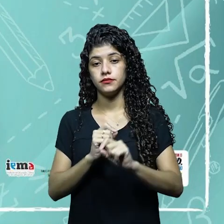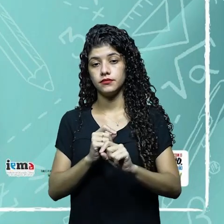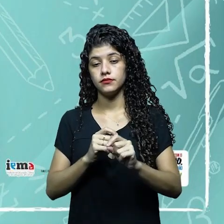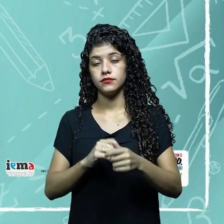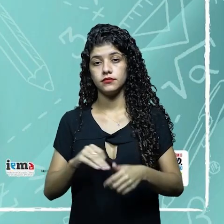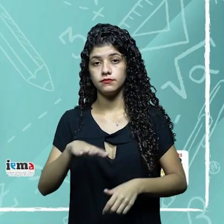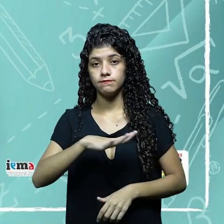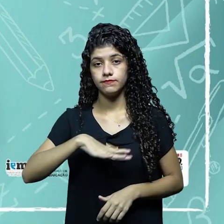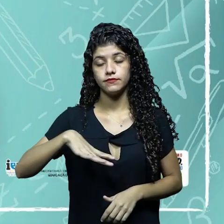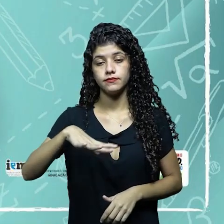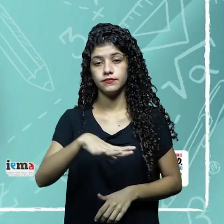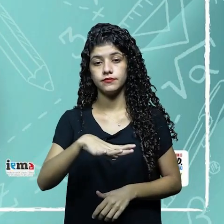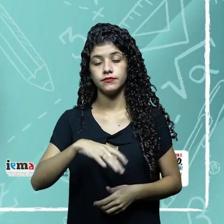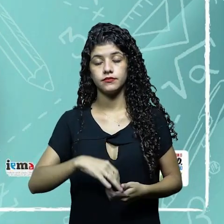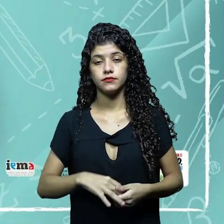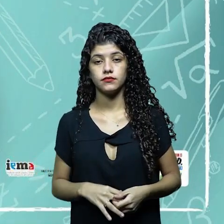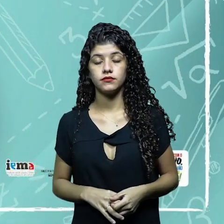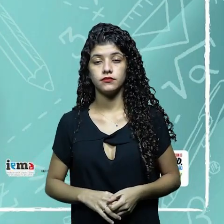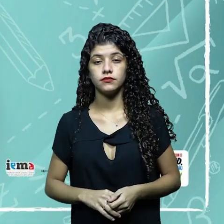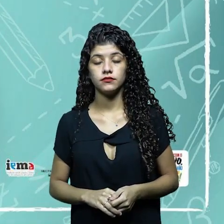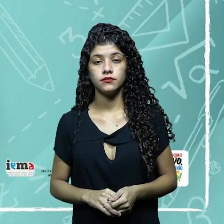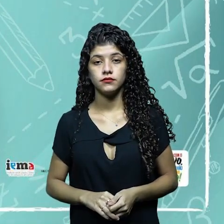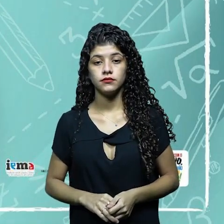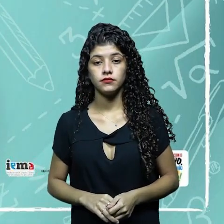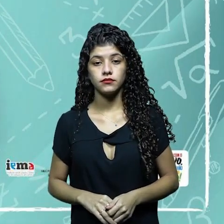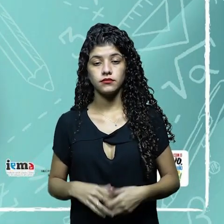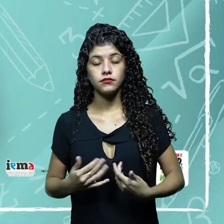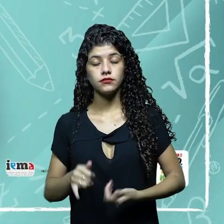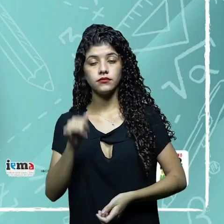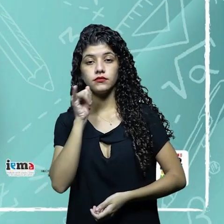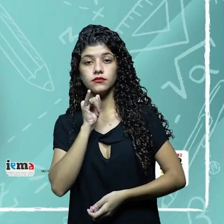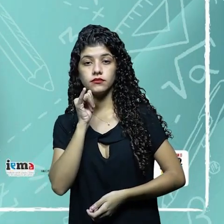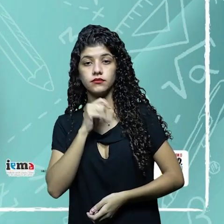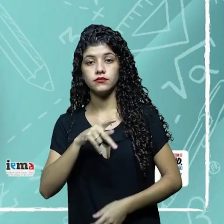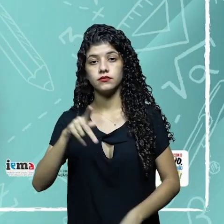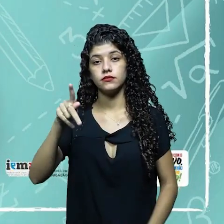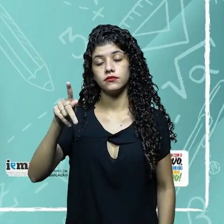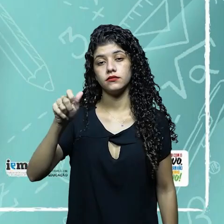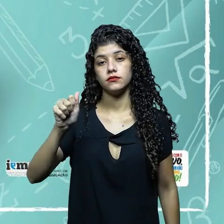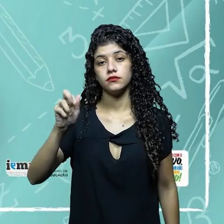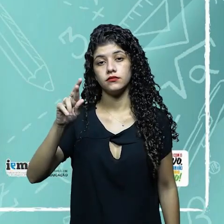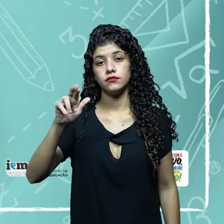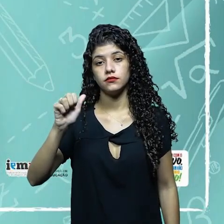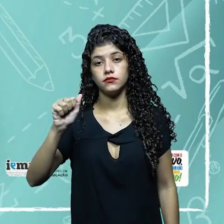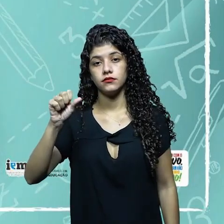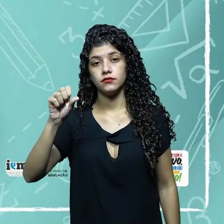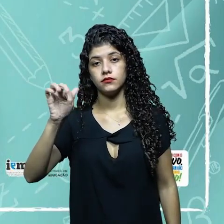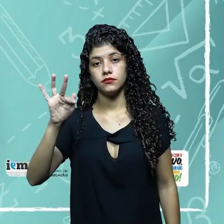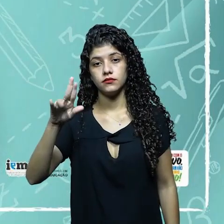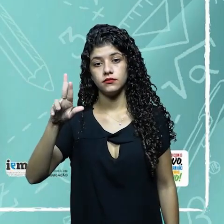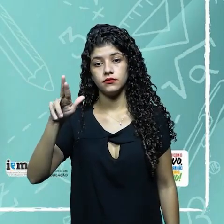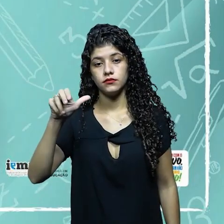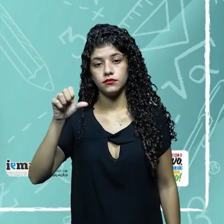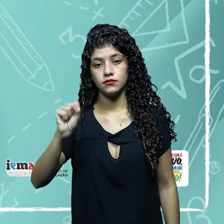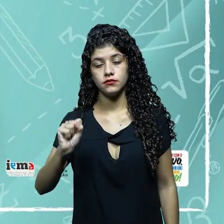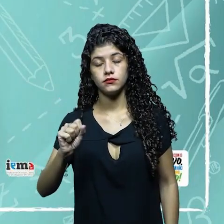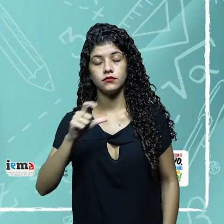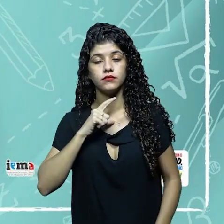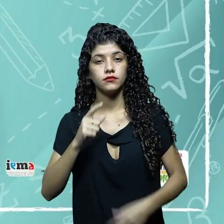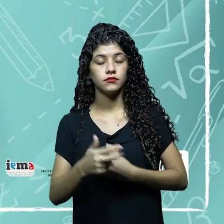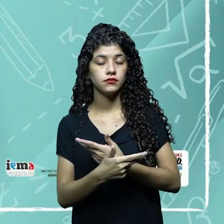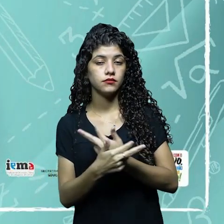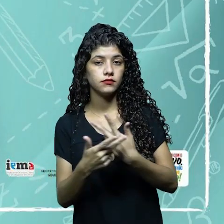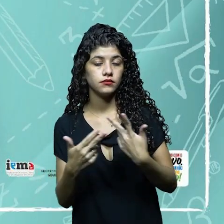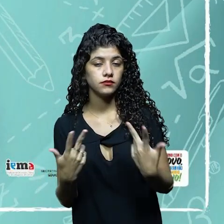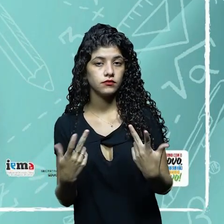área da plotagem, tá? Então, como eu dei o exemplo do parafuso, aí por exemplo, para